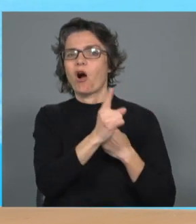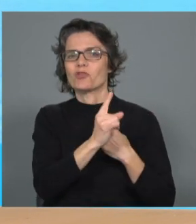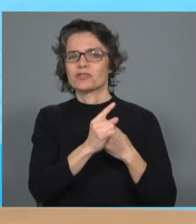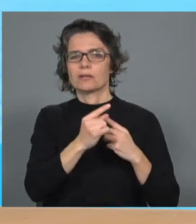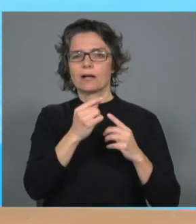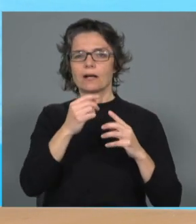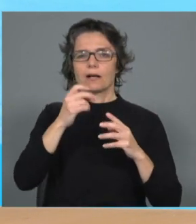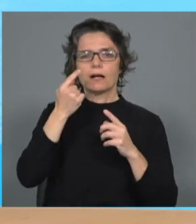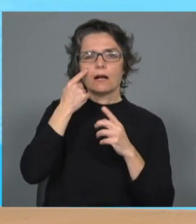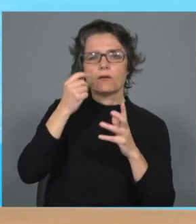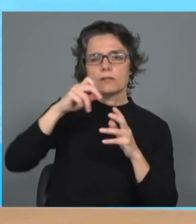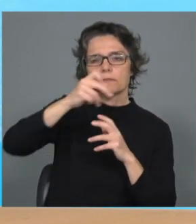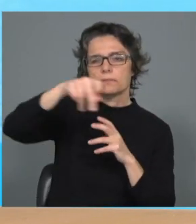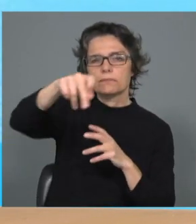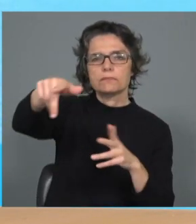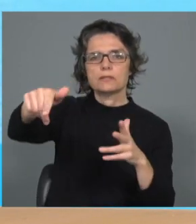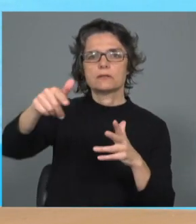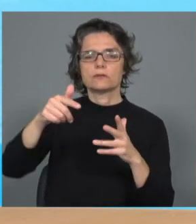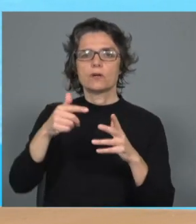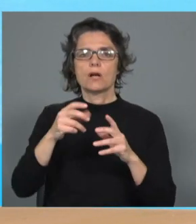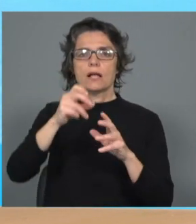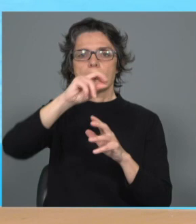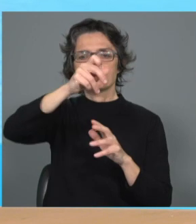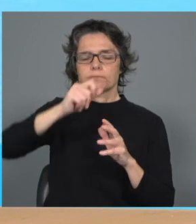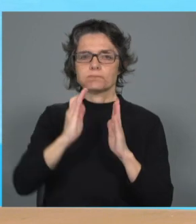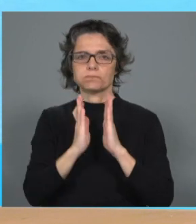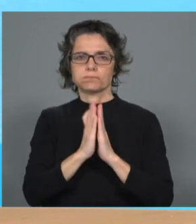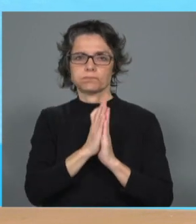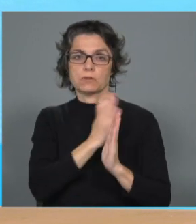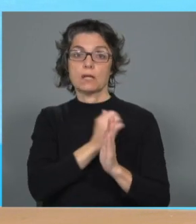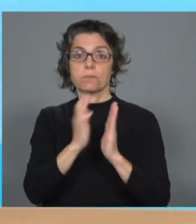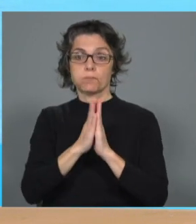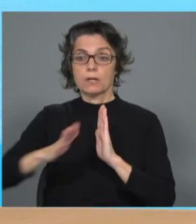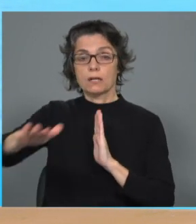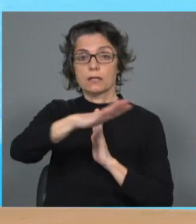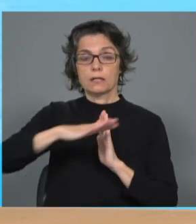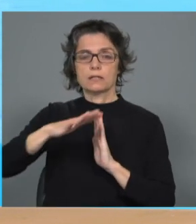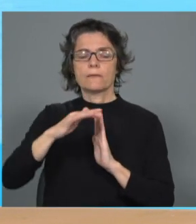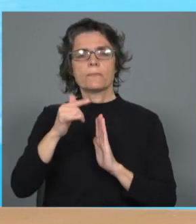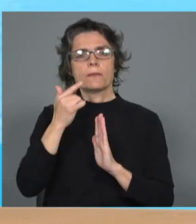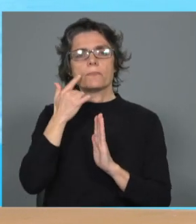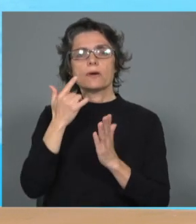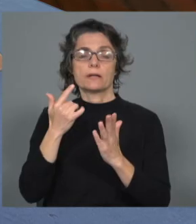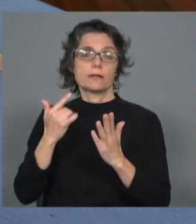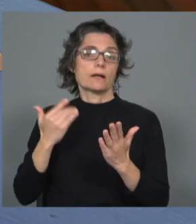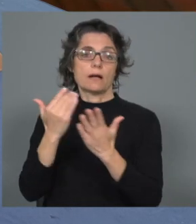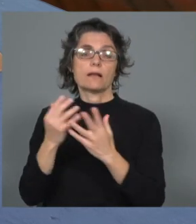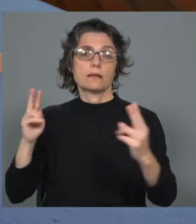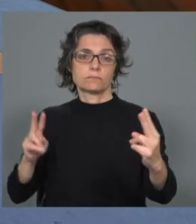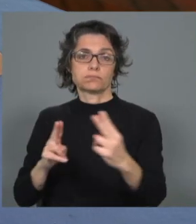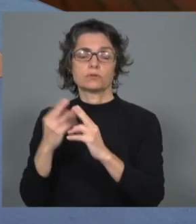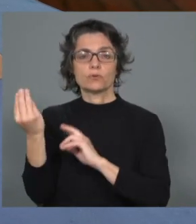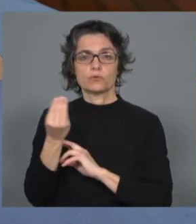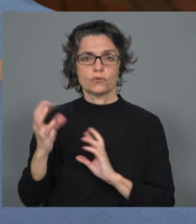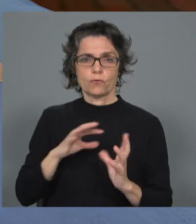está nas dioceses portuguesas a fazer este caminho que nos levará até à JMJ. E em